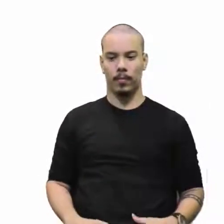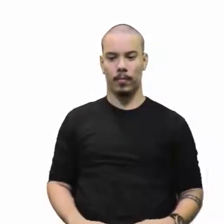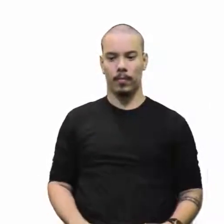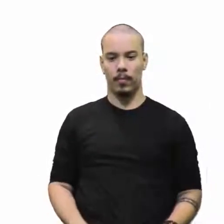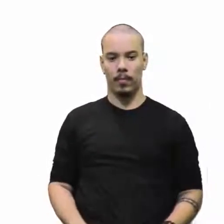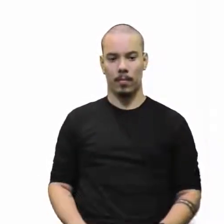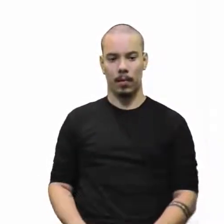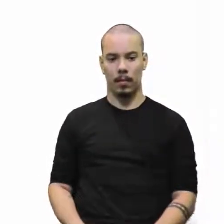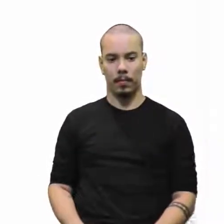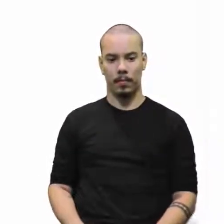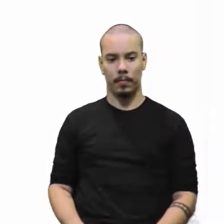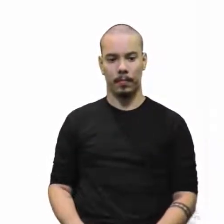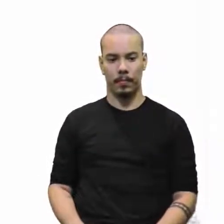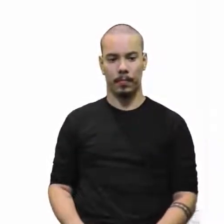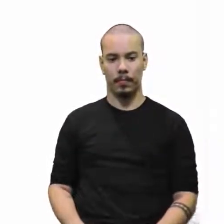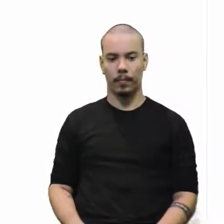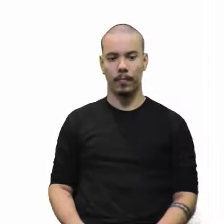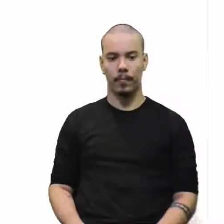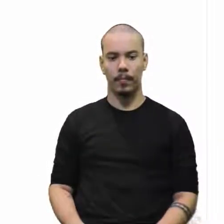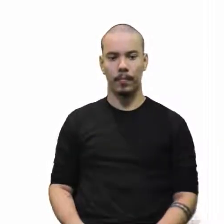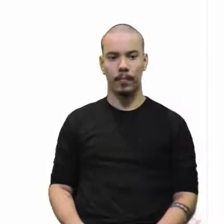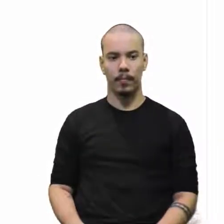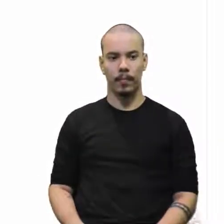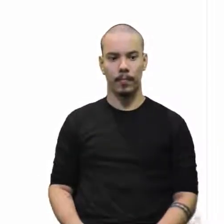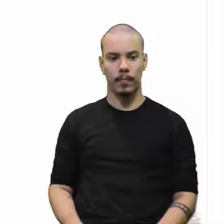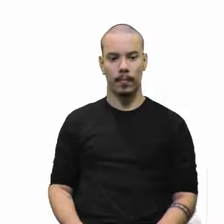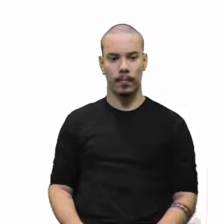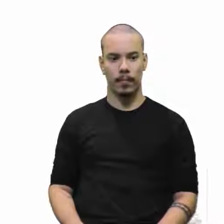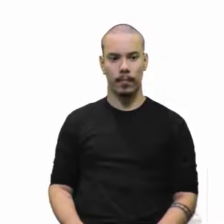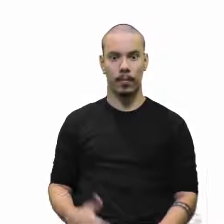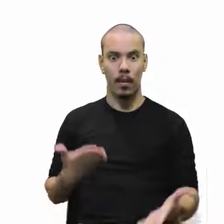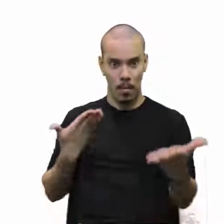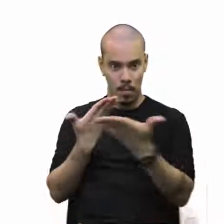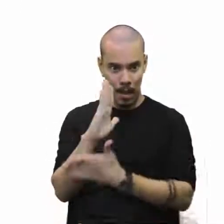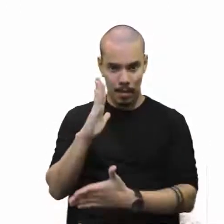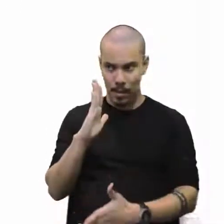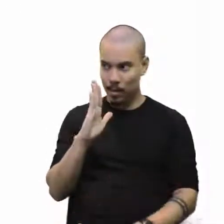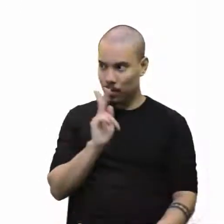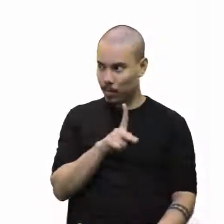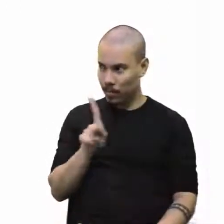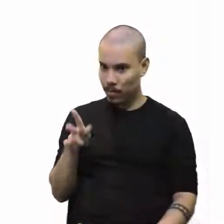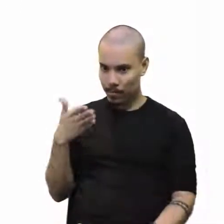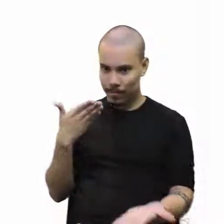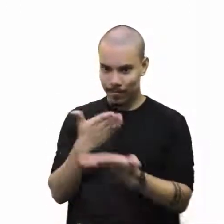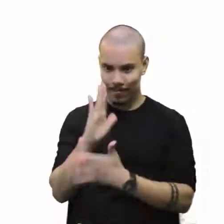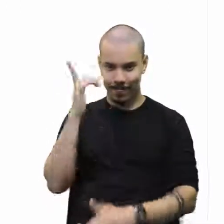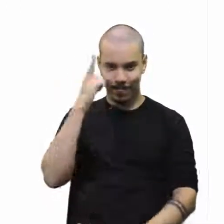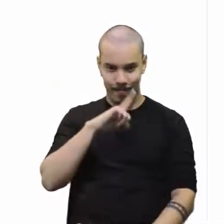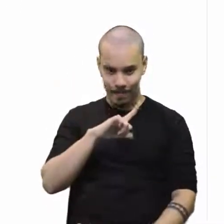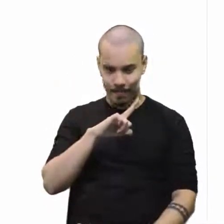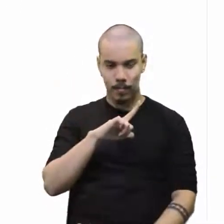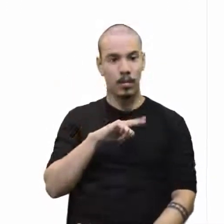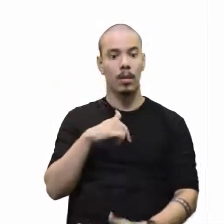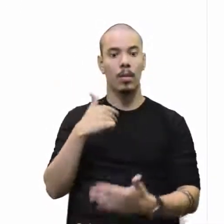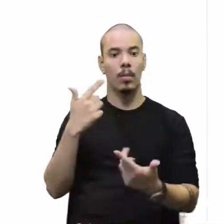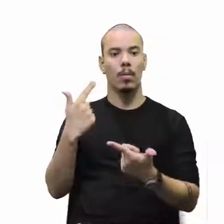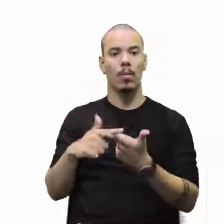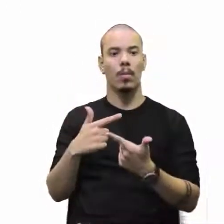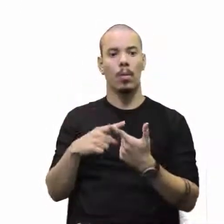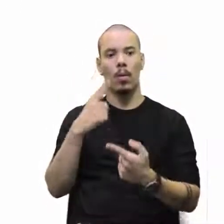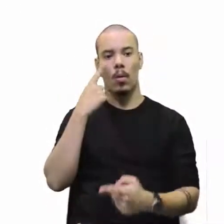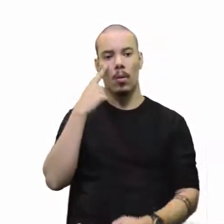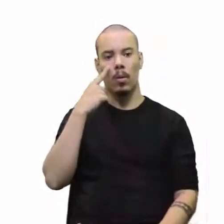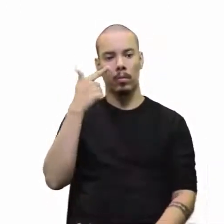Tá correto? aqui de B para A, arma. Passei no teste, professor Mac? Olha aí. Então aí, ó, na segunda ali, ó,